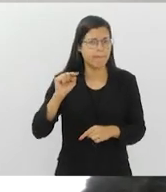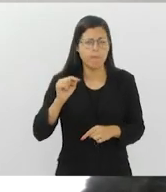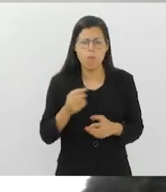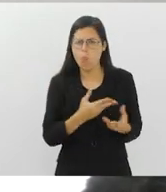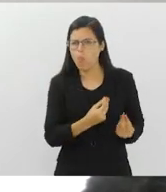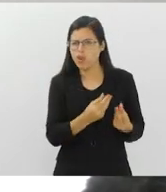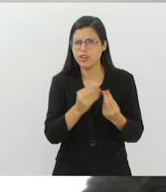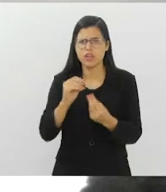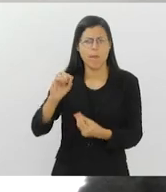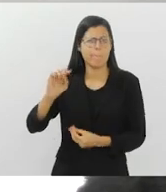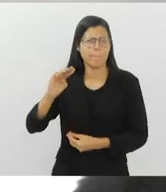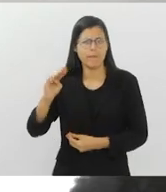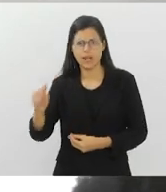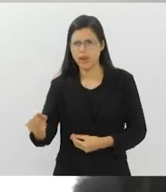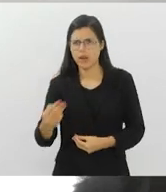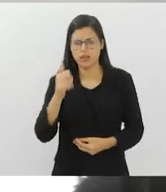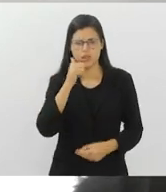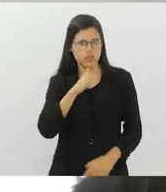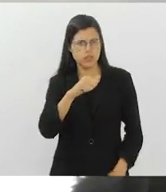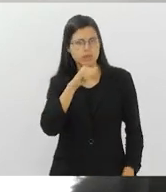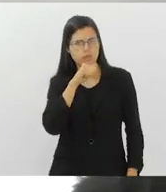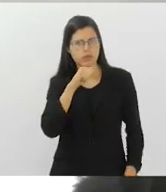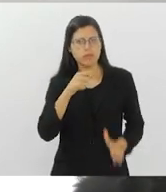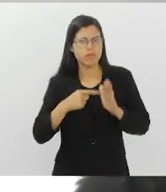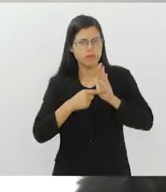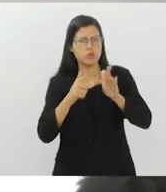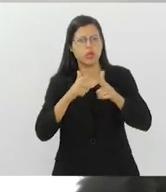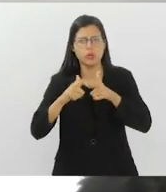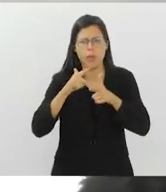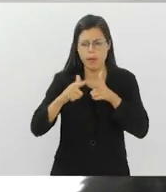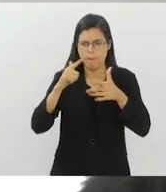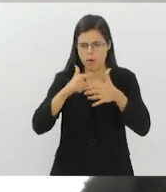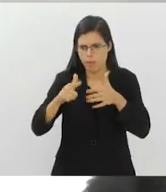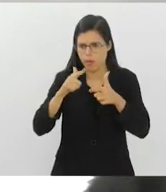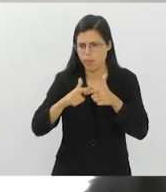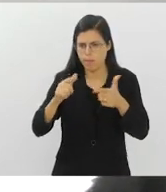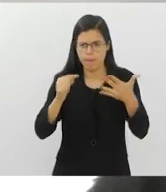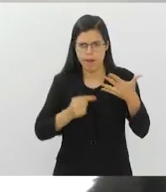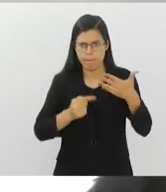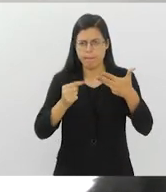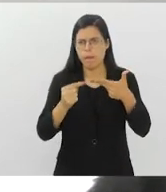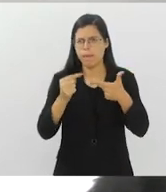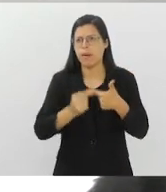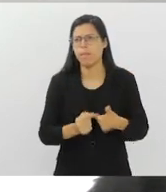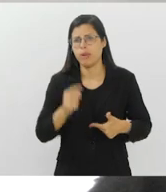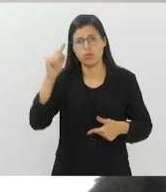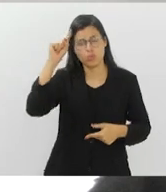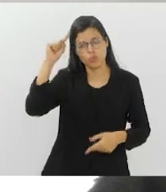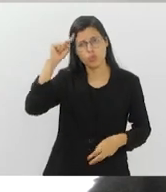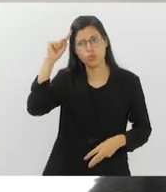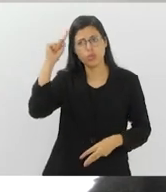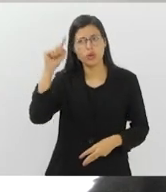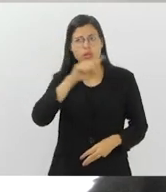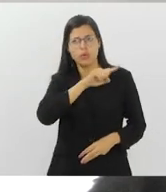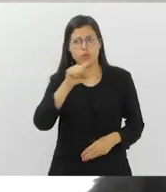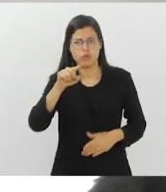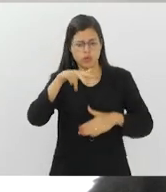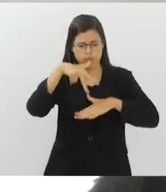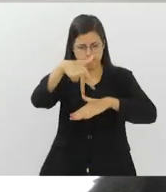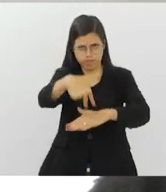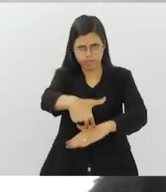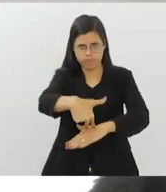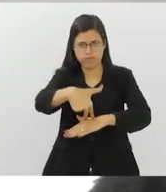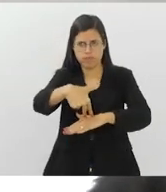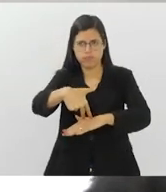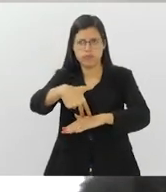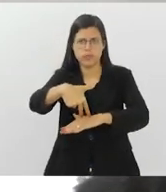mostrando problema diário, diário, diário. E quando você explana respeitosamente, vem aqui nos